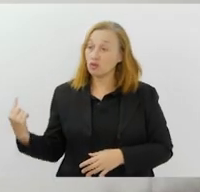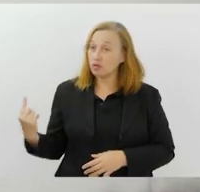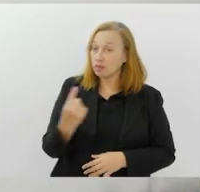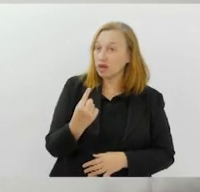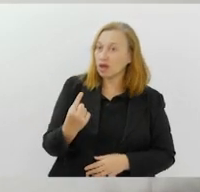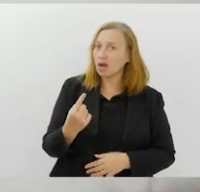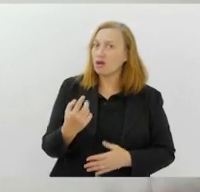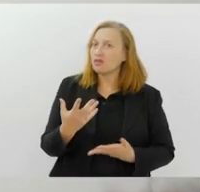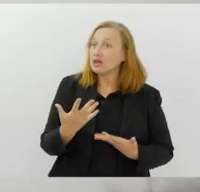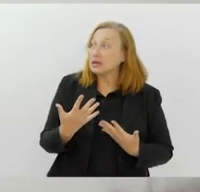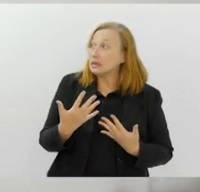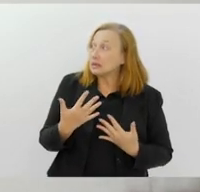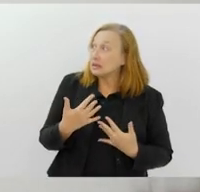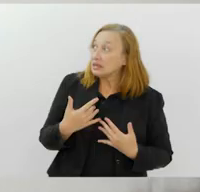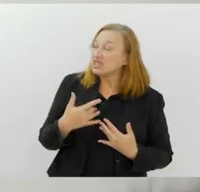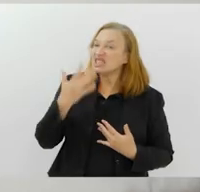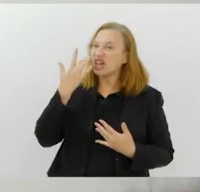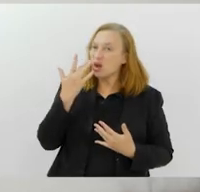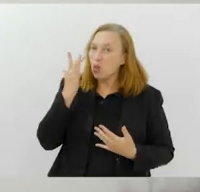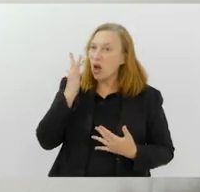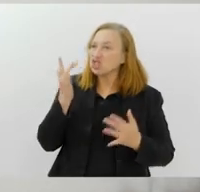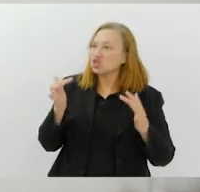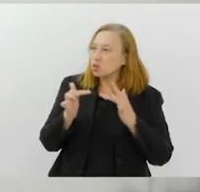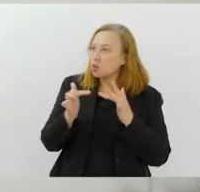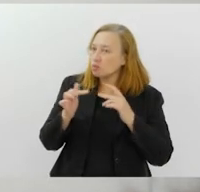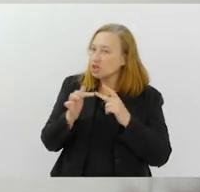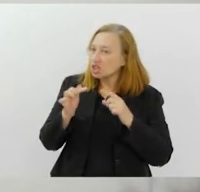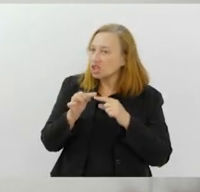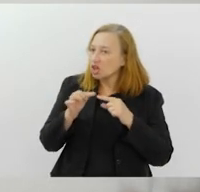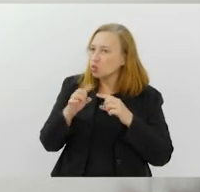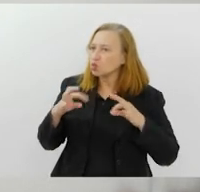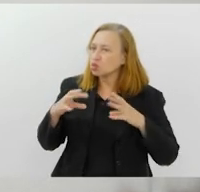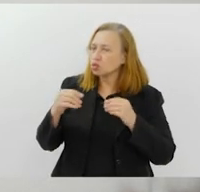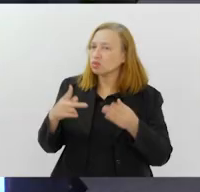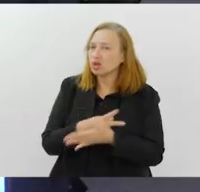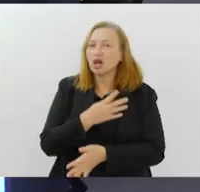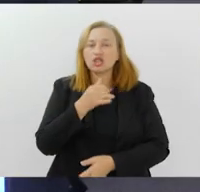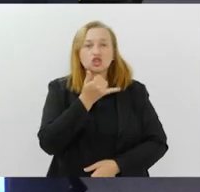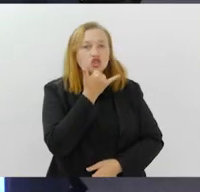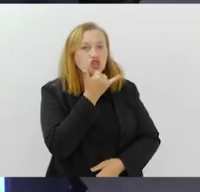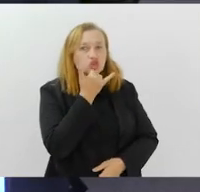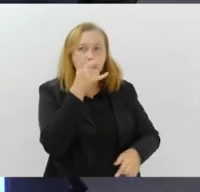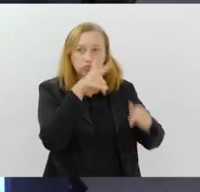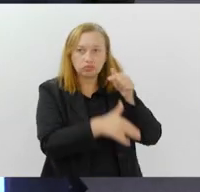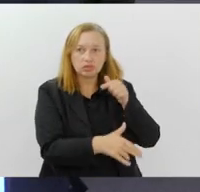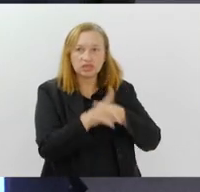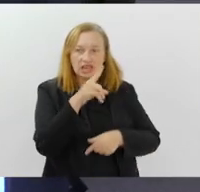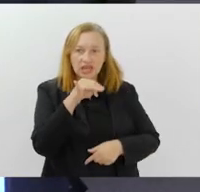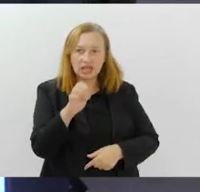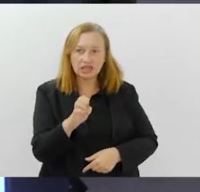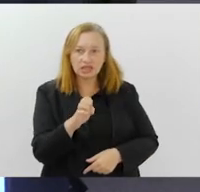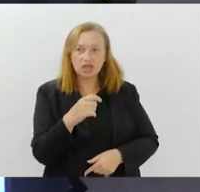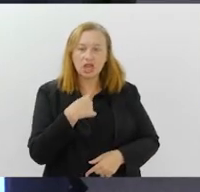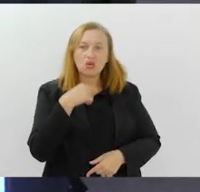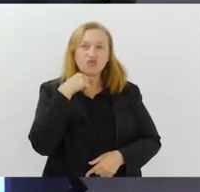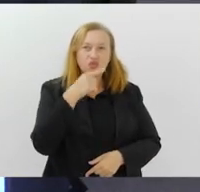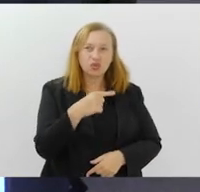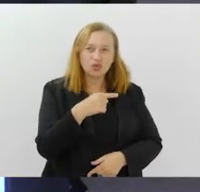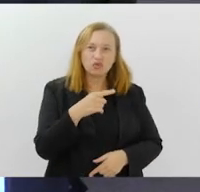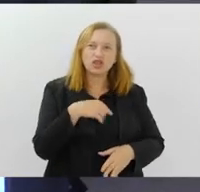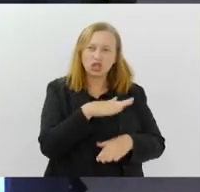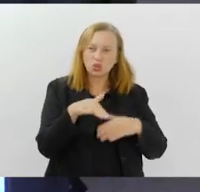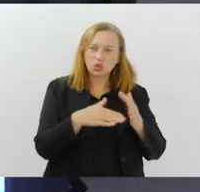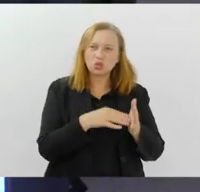que tem a ver com isso que aconteceu ô ô daane desculpa de interromper aqui é seg eu fiquei numa dúvida eu acho que todos nós